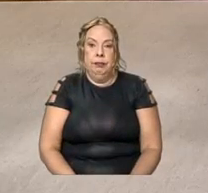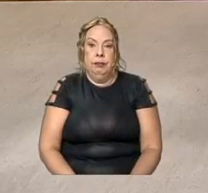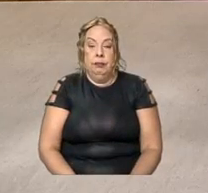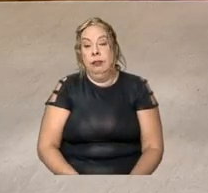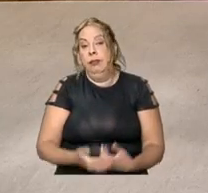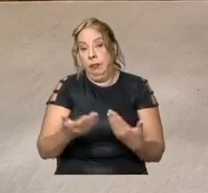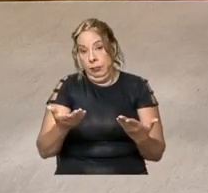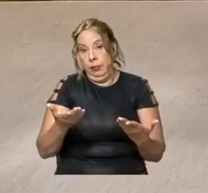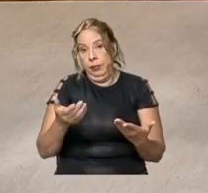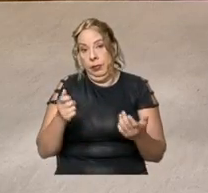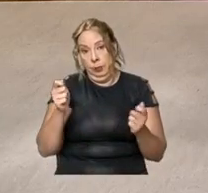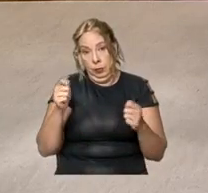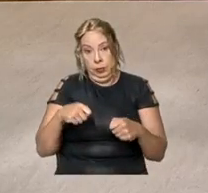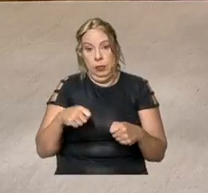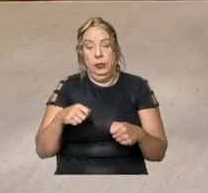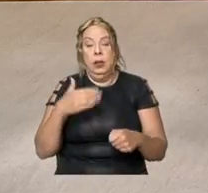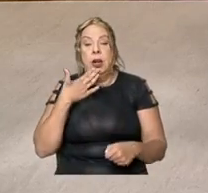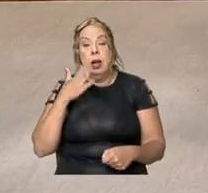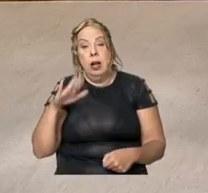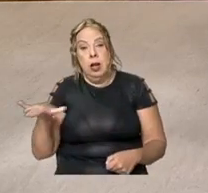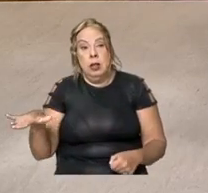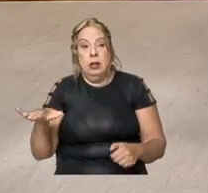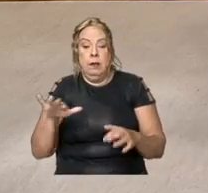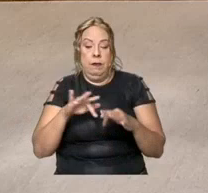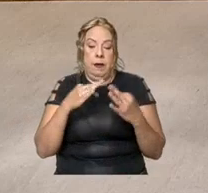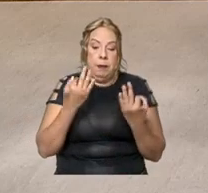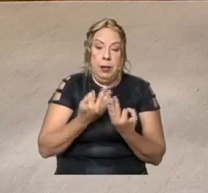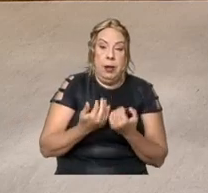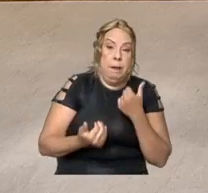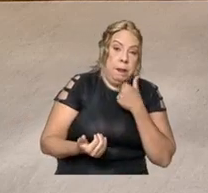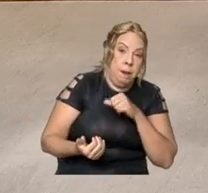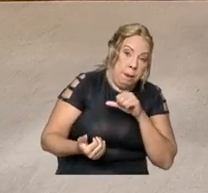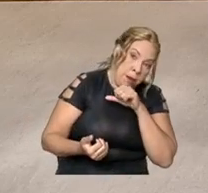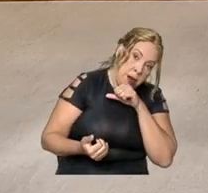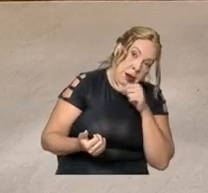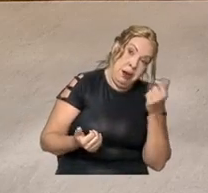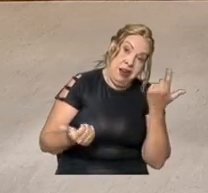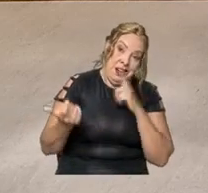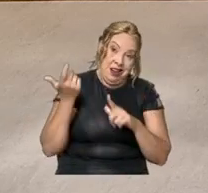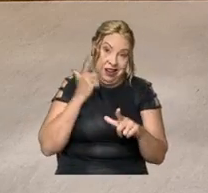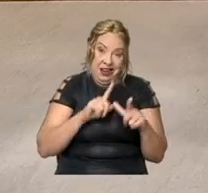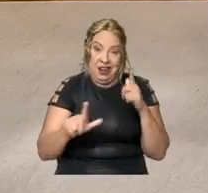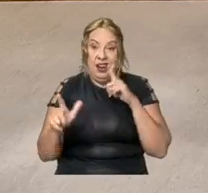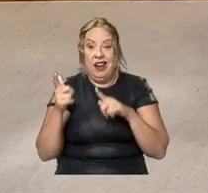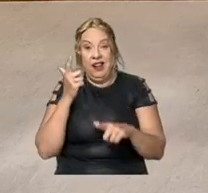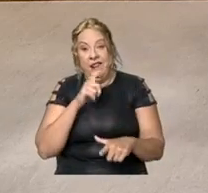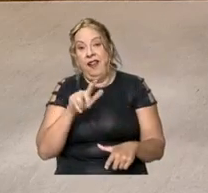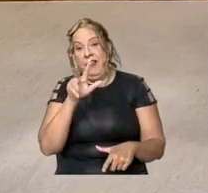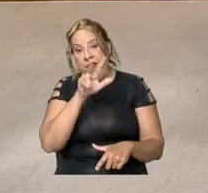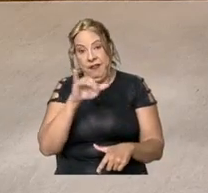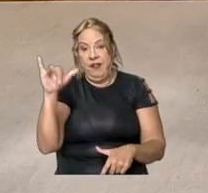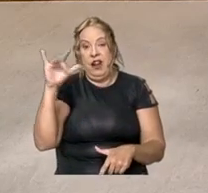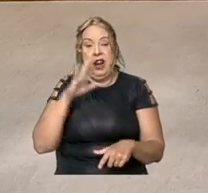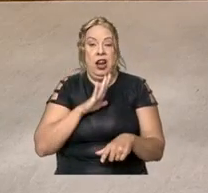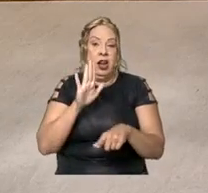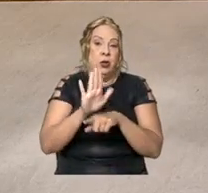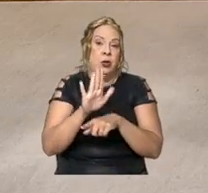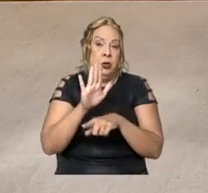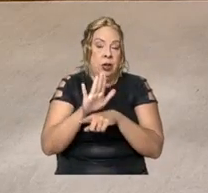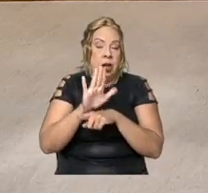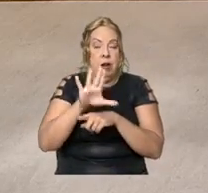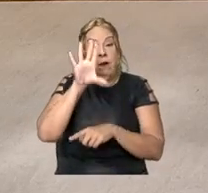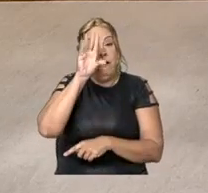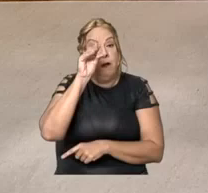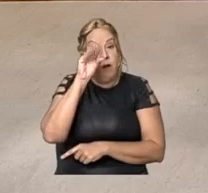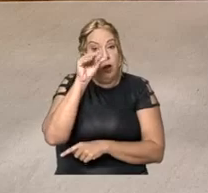Aí vale para a família inteira, para a criança, para a mamãe. Com certeza essa premiação vai ajudar a guardar muitos registros, inclusive dos